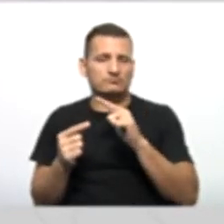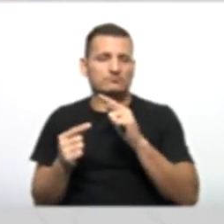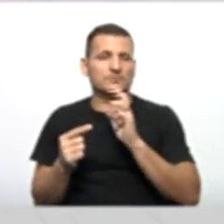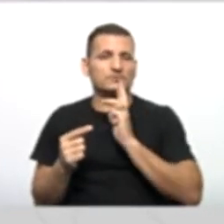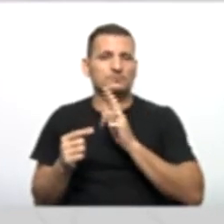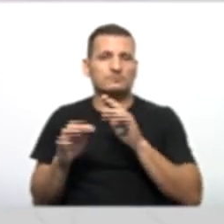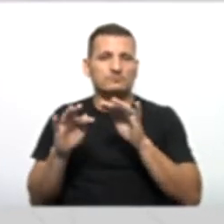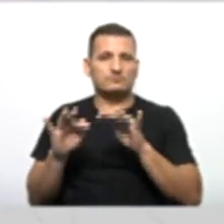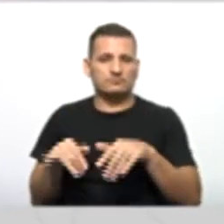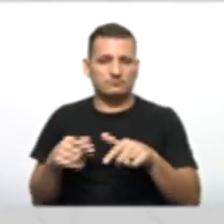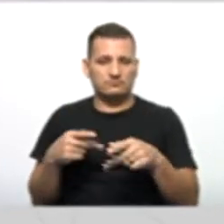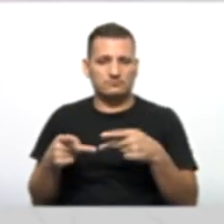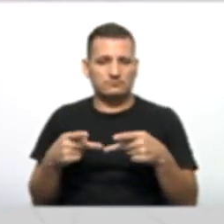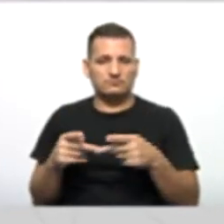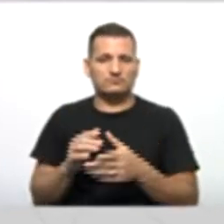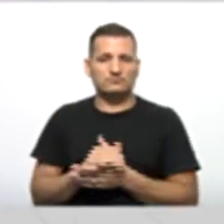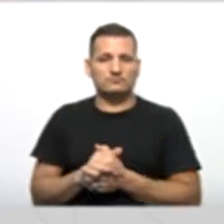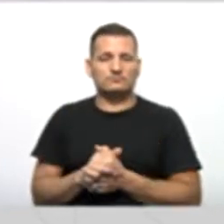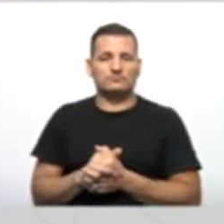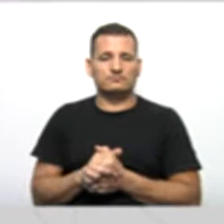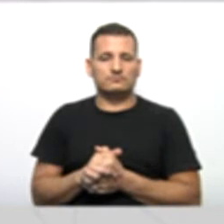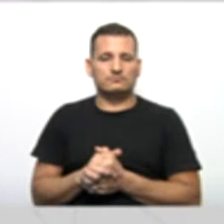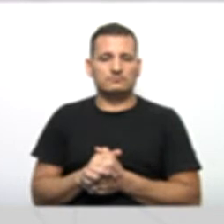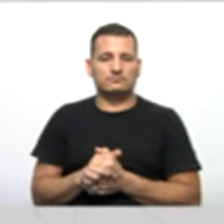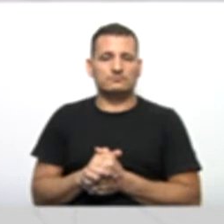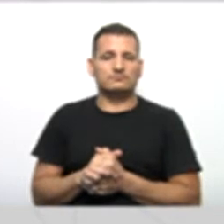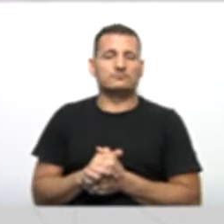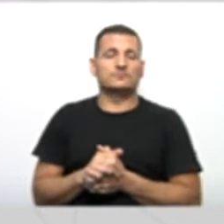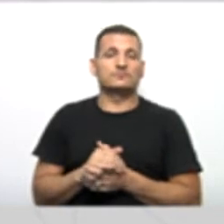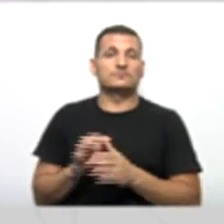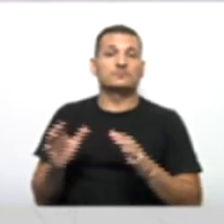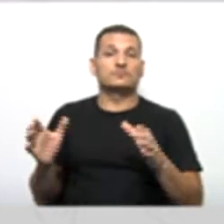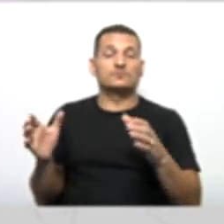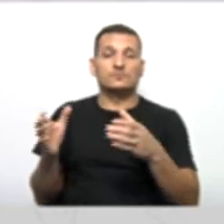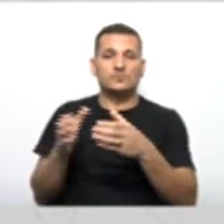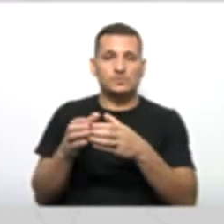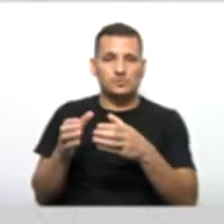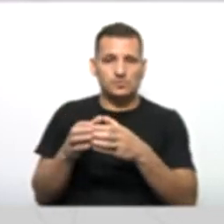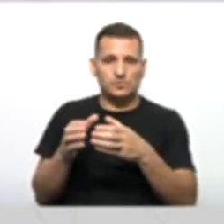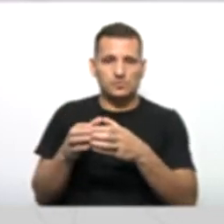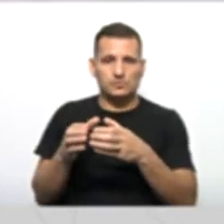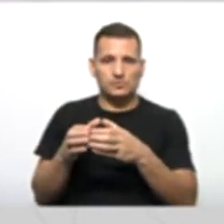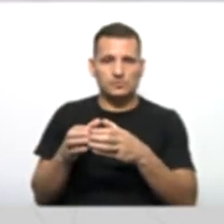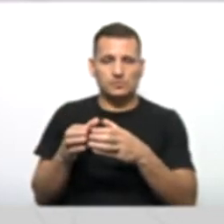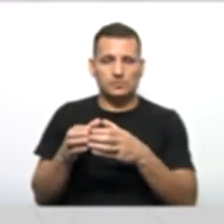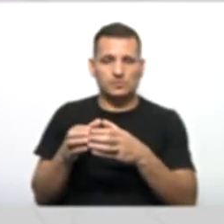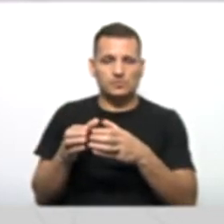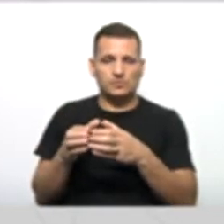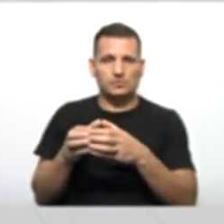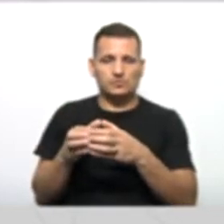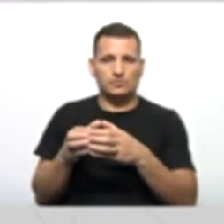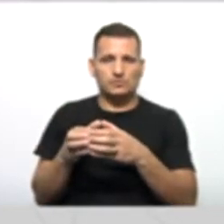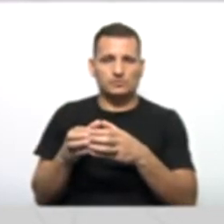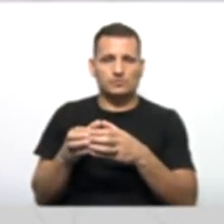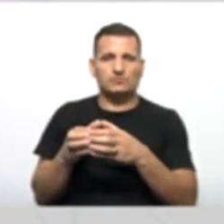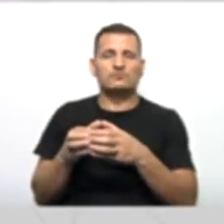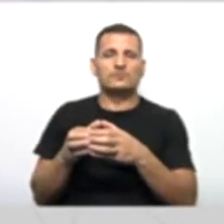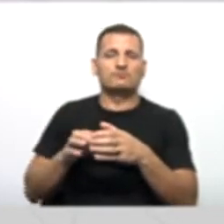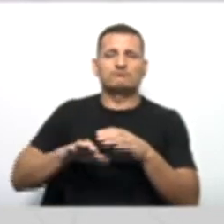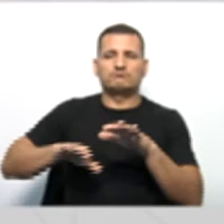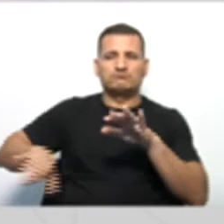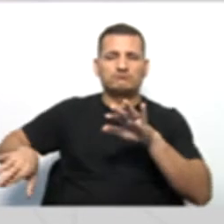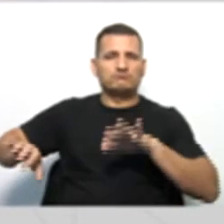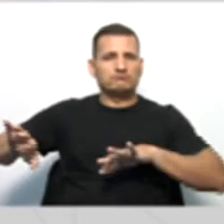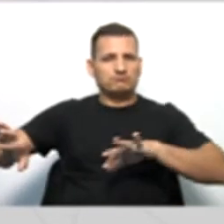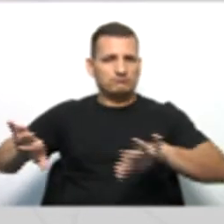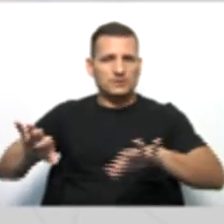do projeto. Desmobilização da equipe. Aqui eu começo já a disponibilizar as pessoas para participarem de outros projetos